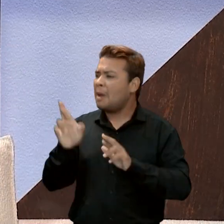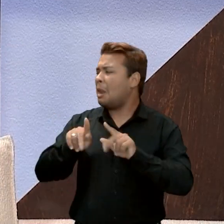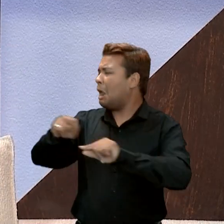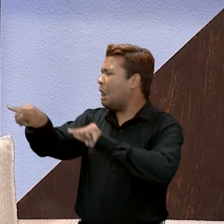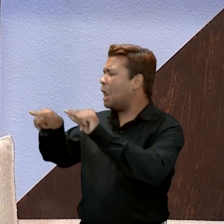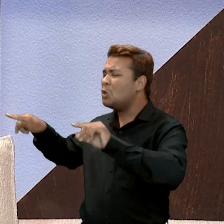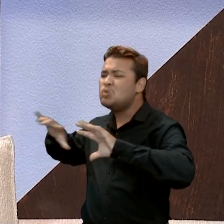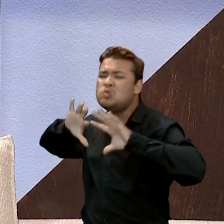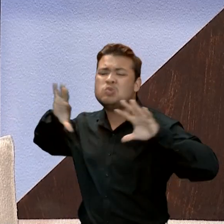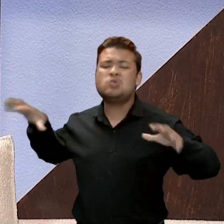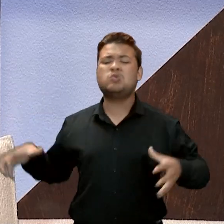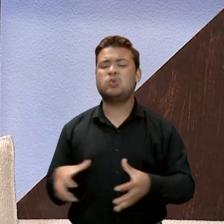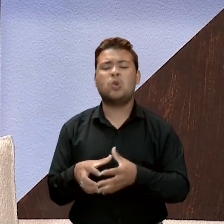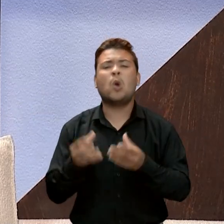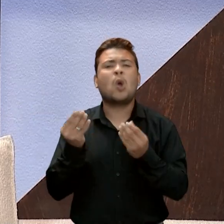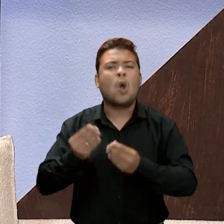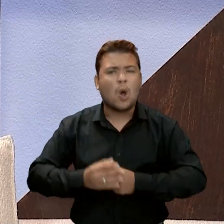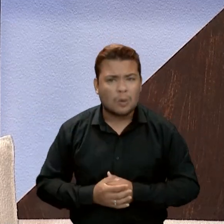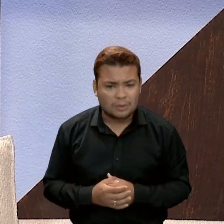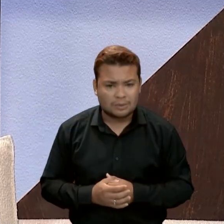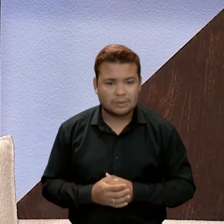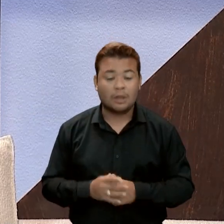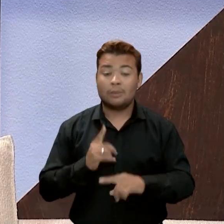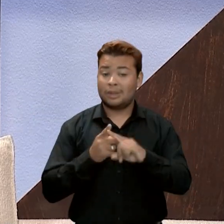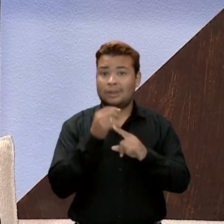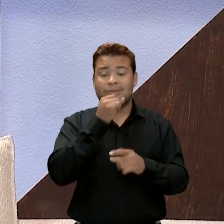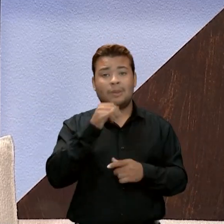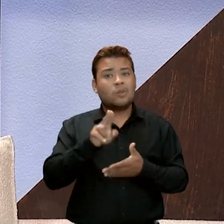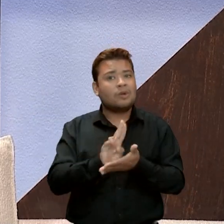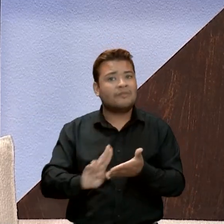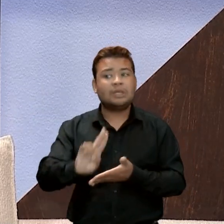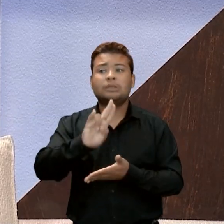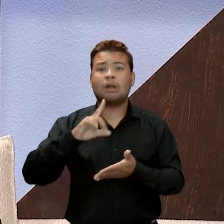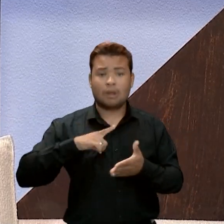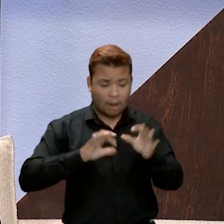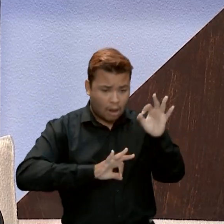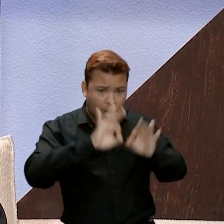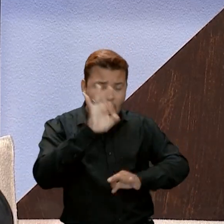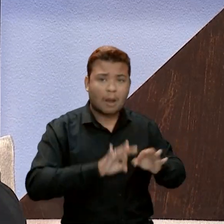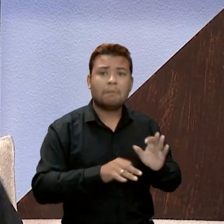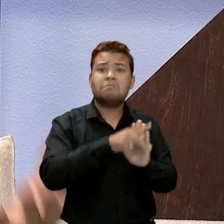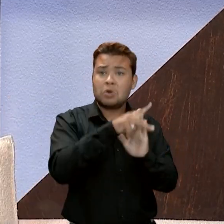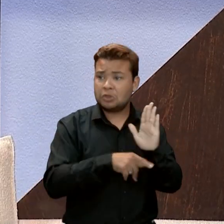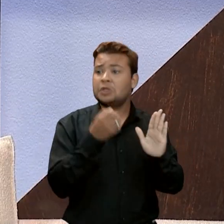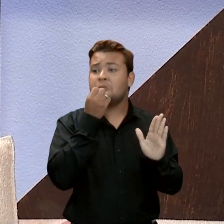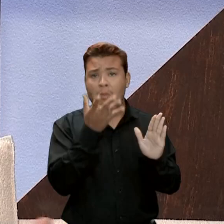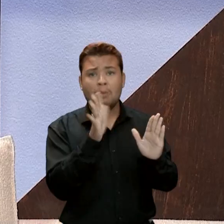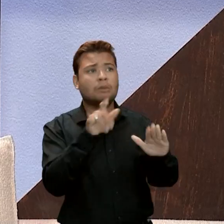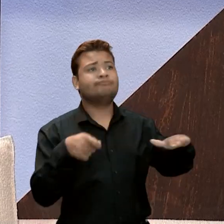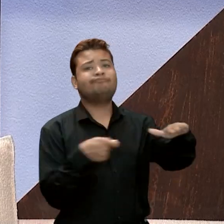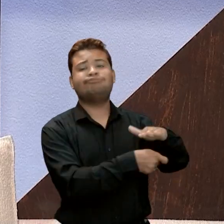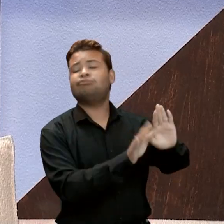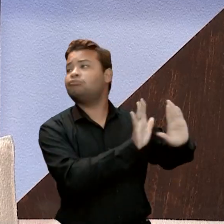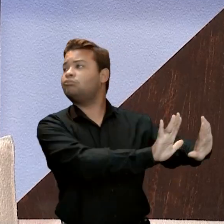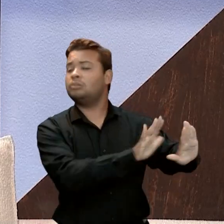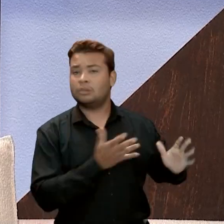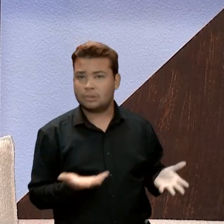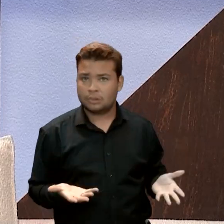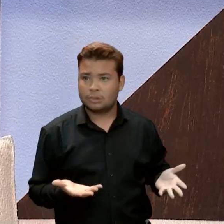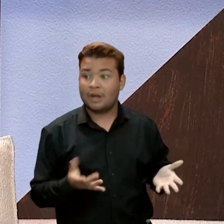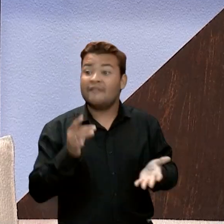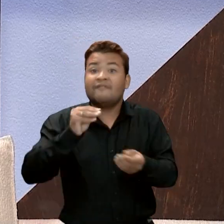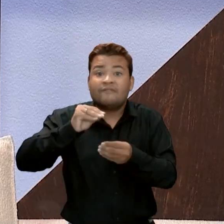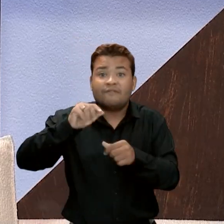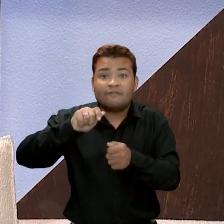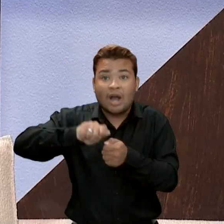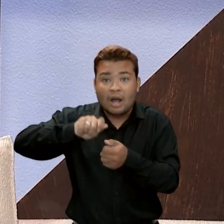gente faz um bom projeto e fica lá na gaveta, né? E não consegue reverberar em termos de aplicabilidade.